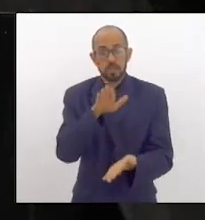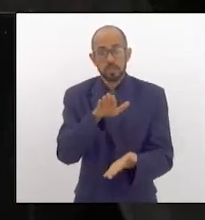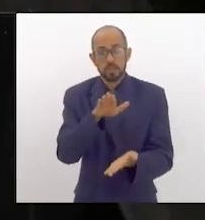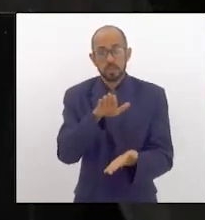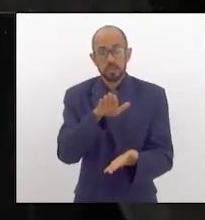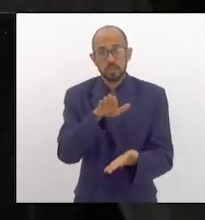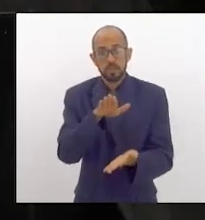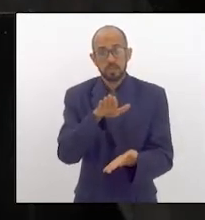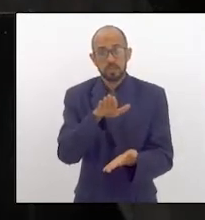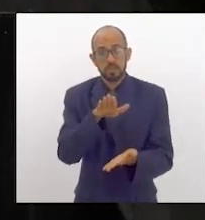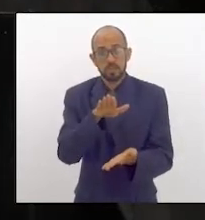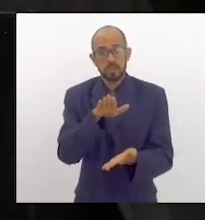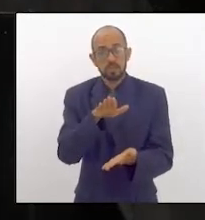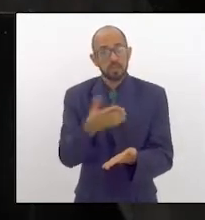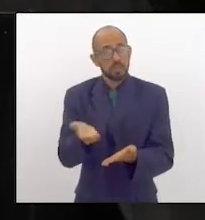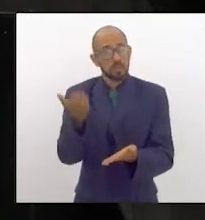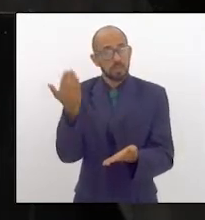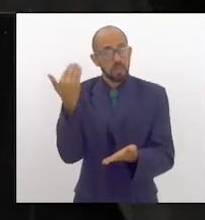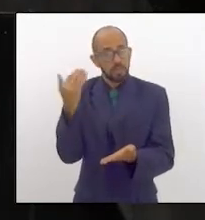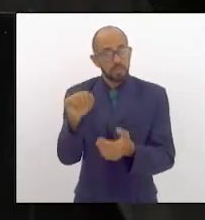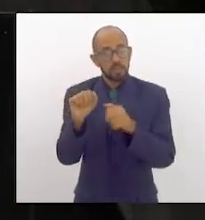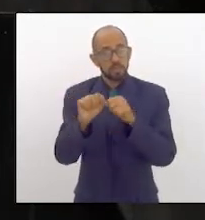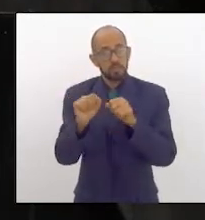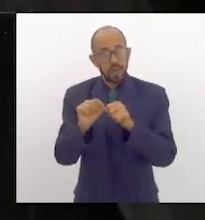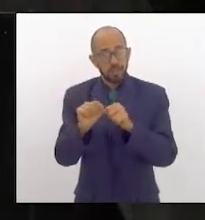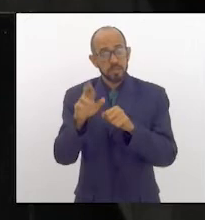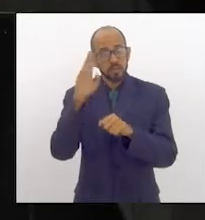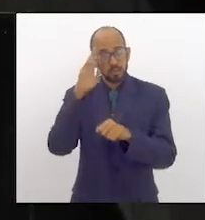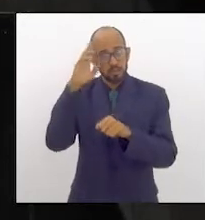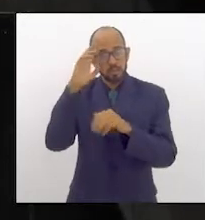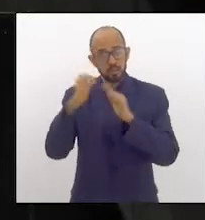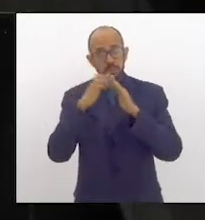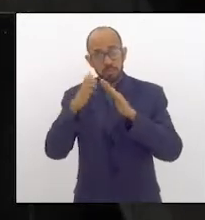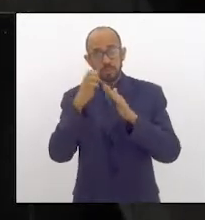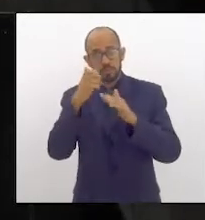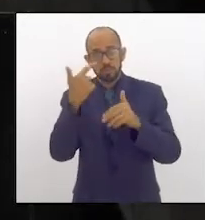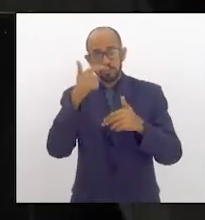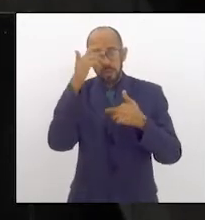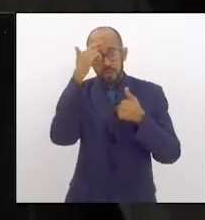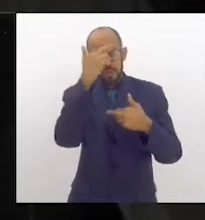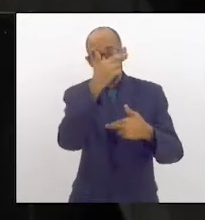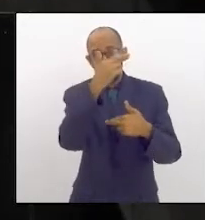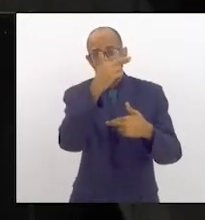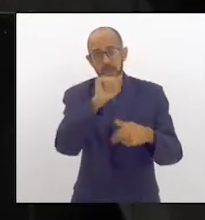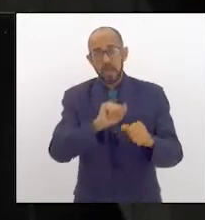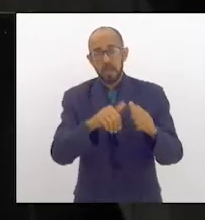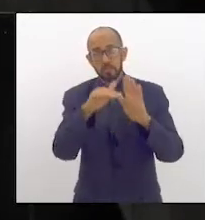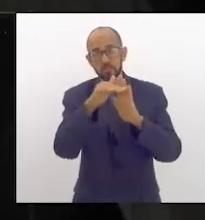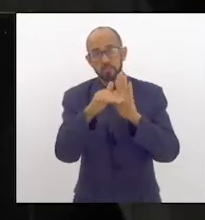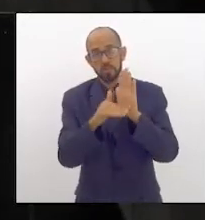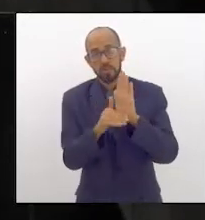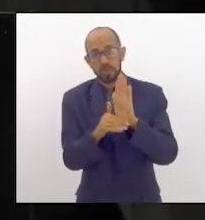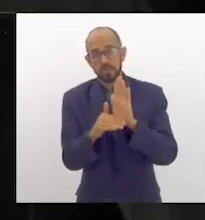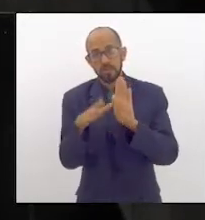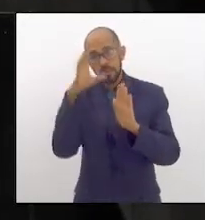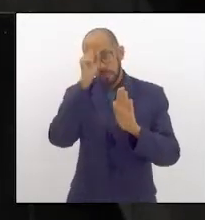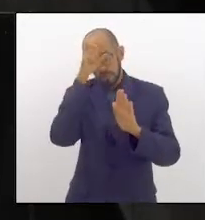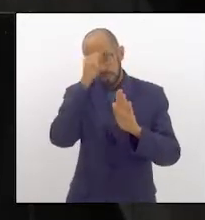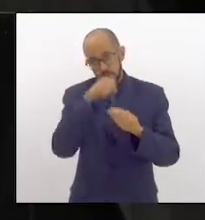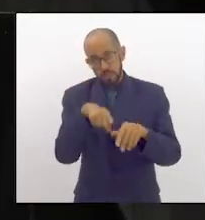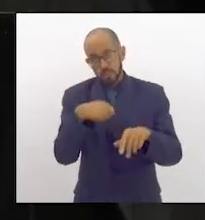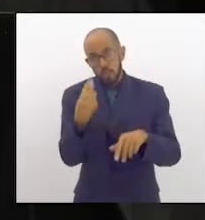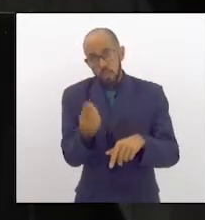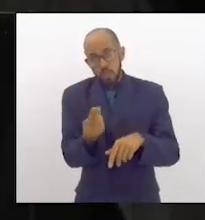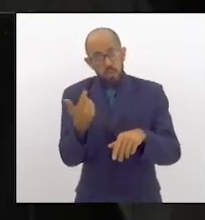já aplicadas contra empregadores que não respeitaram as regras do programa Jovem Aprendiz não